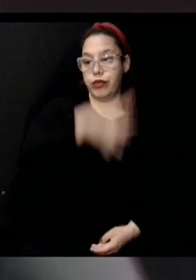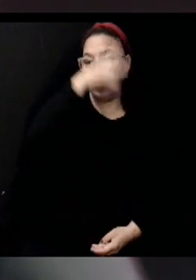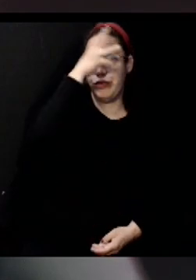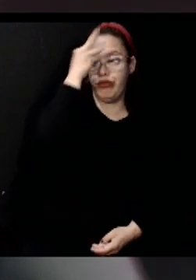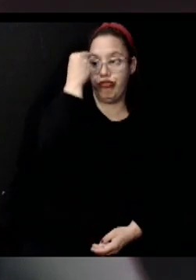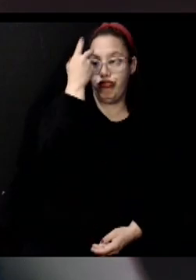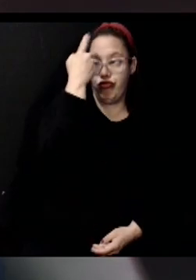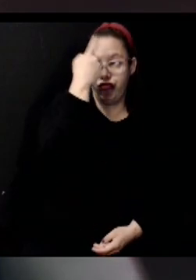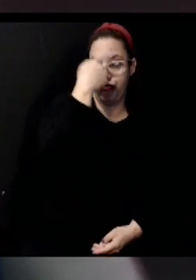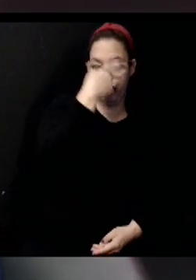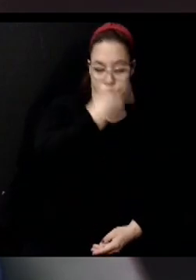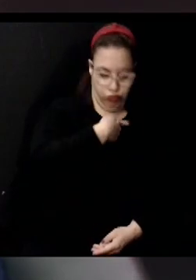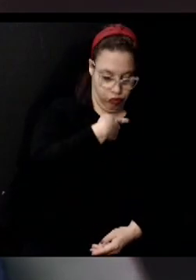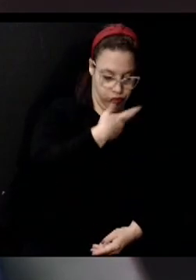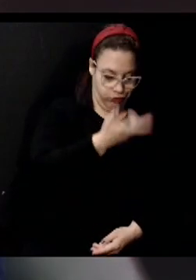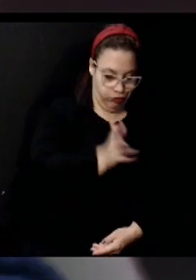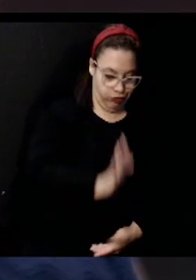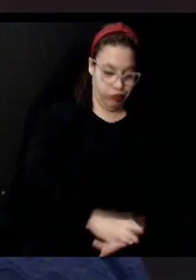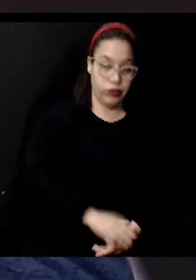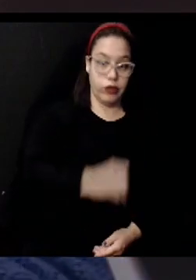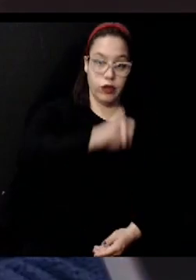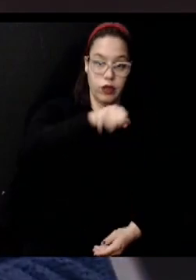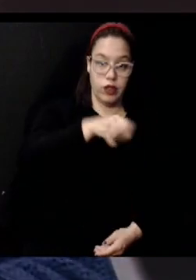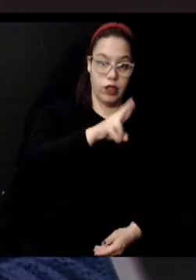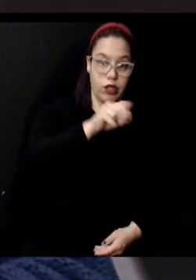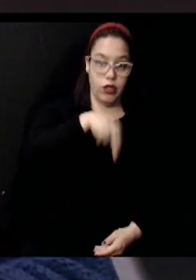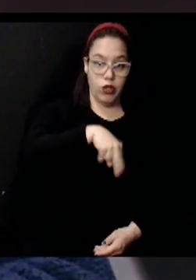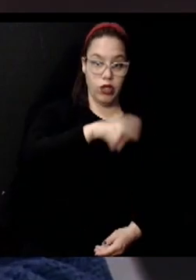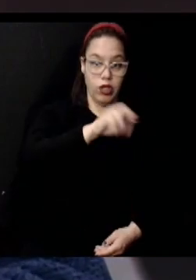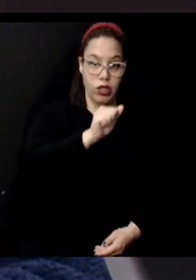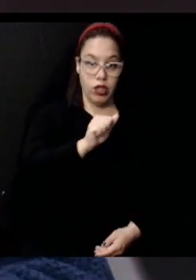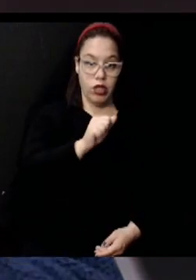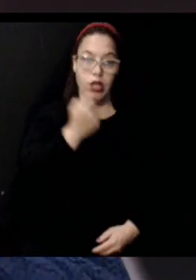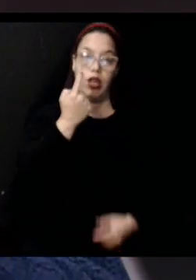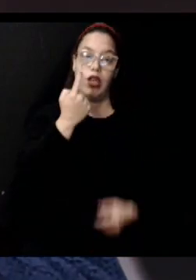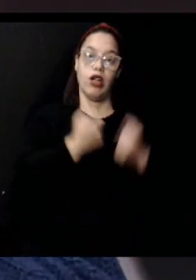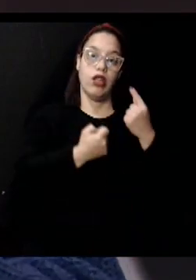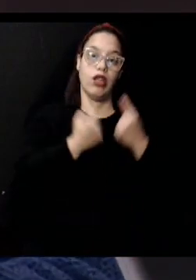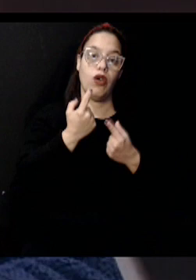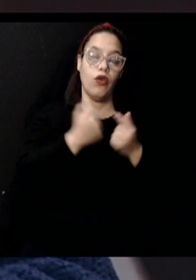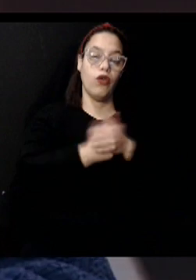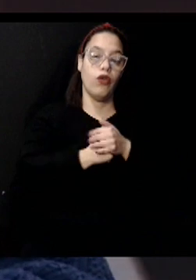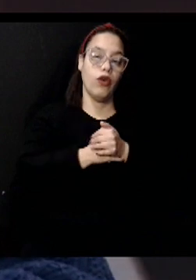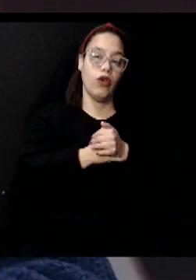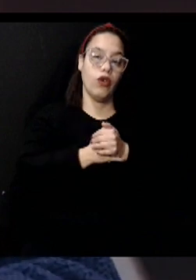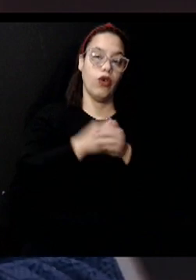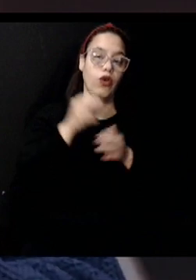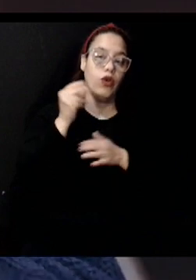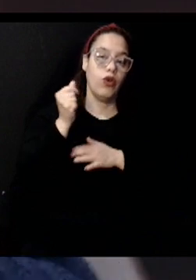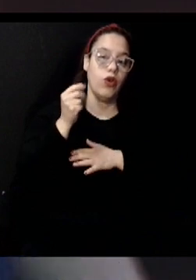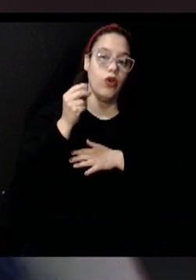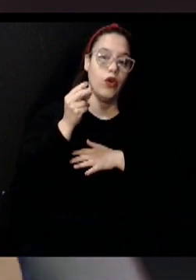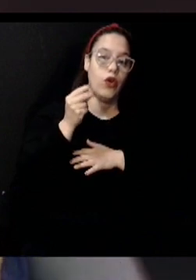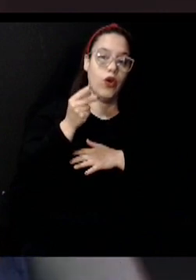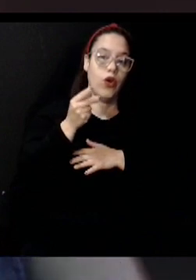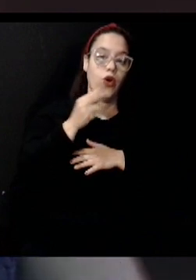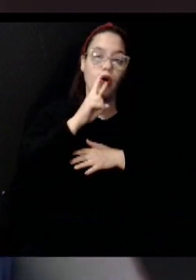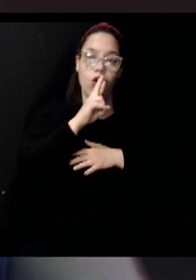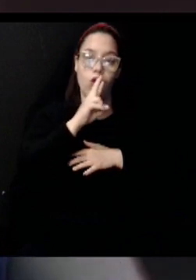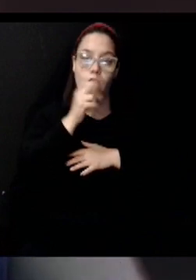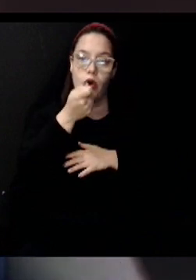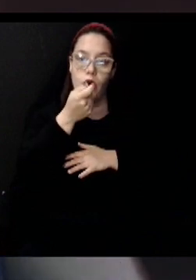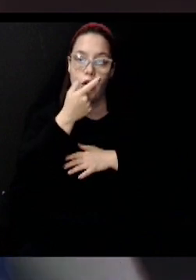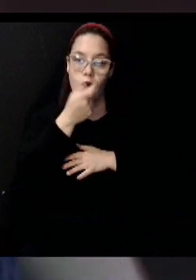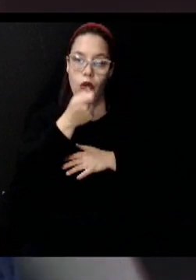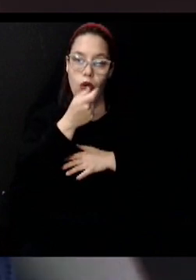para si mesmo. Juliana, talvez a a o antídoto para isso é aquilo que a gente está dizendo